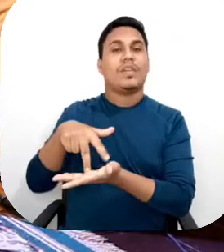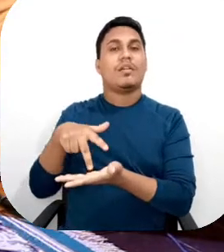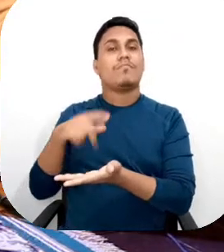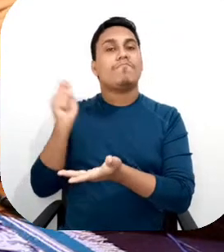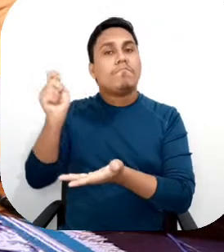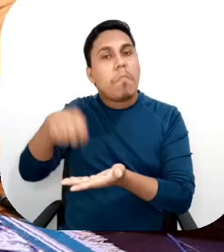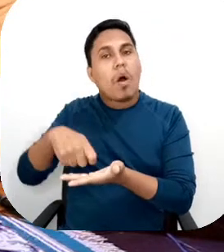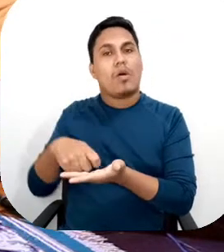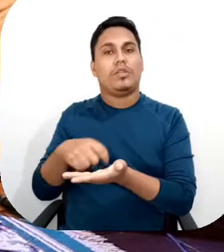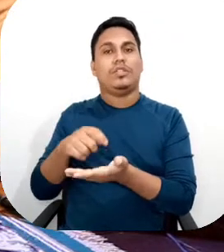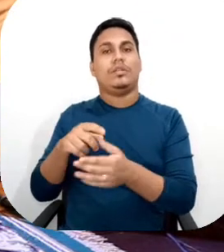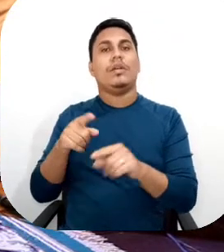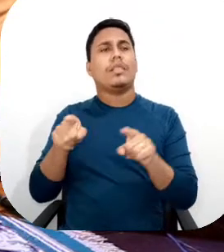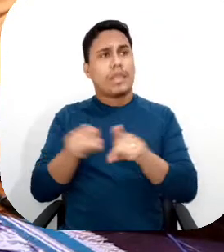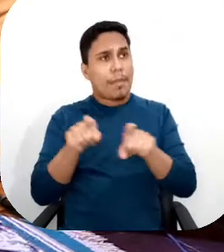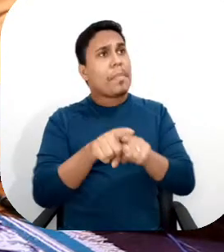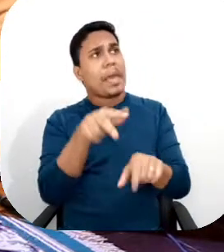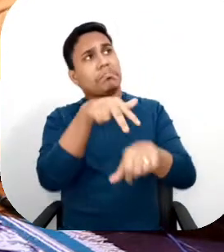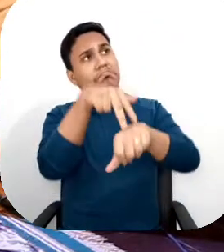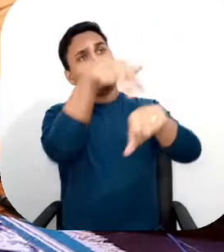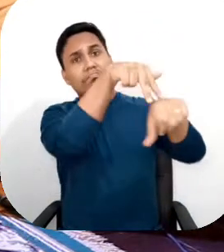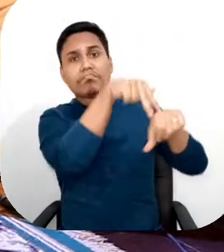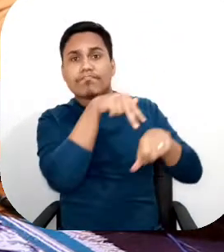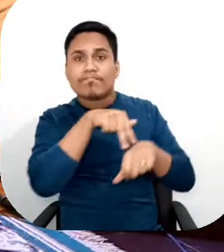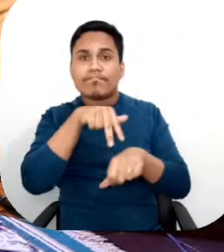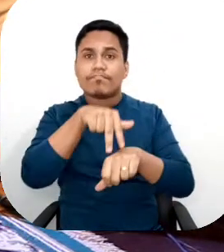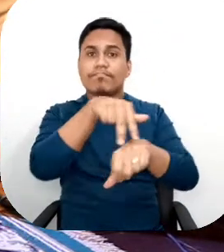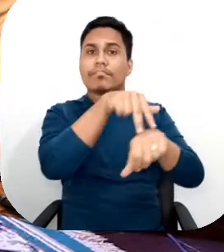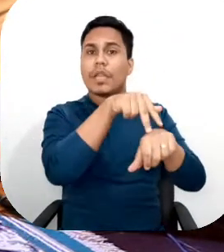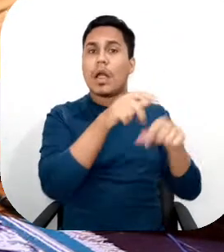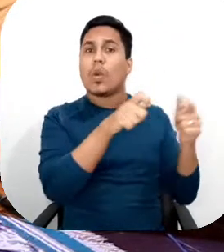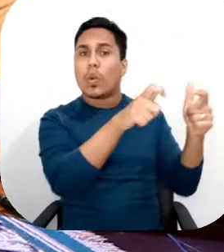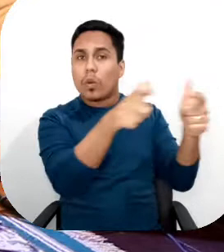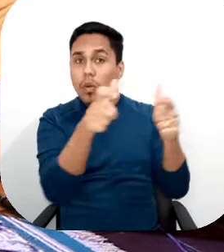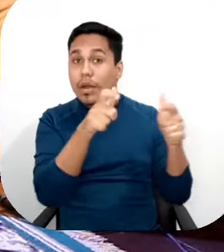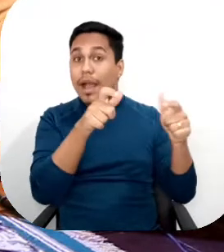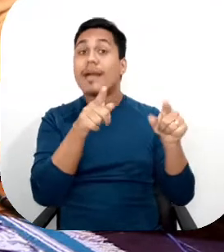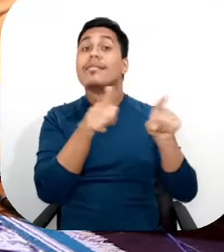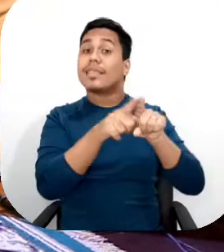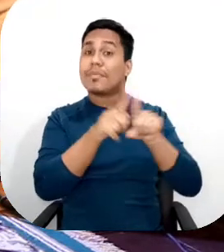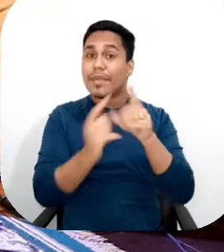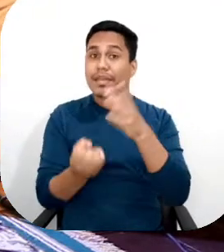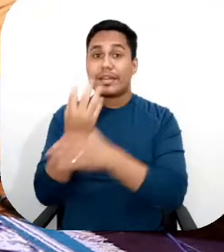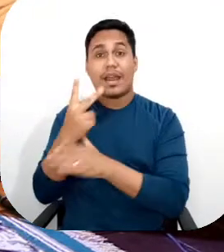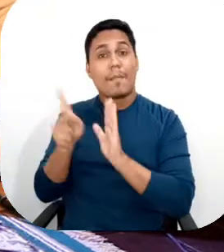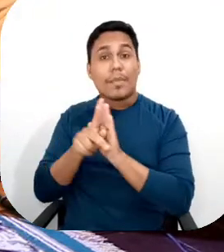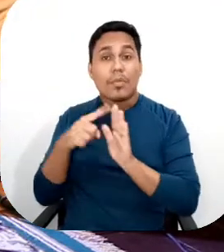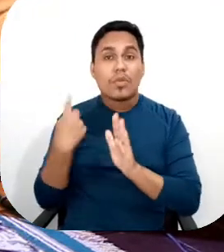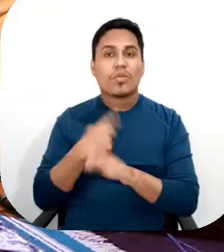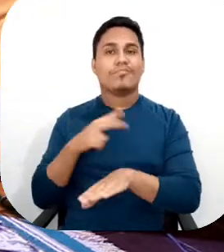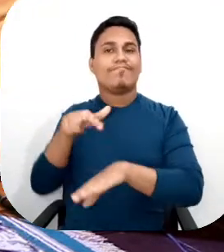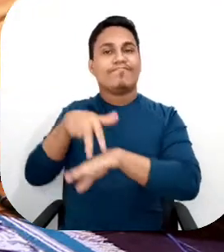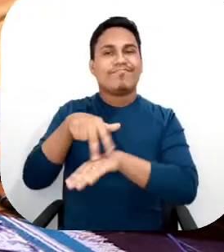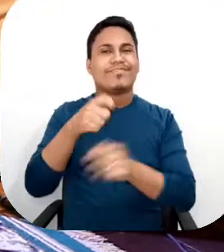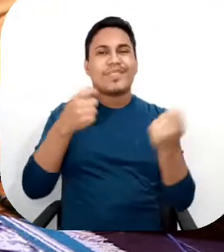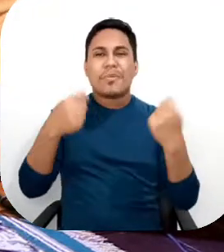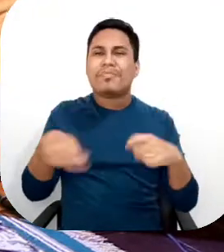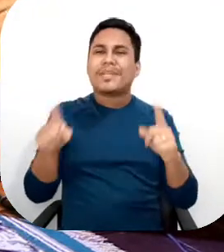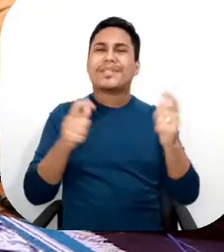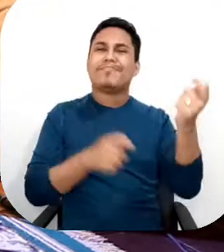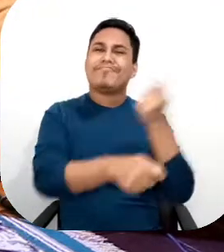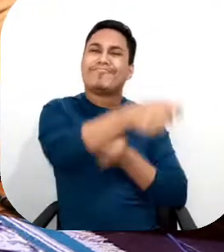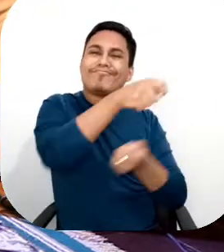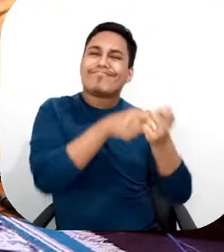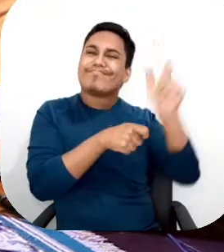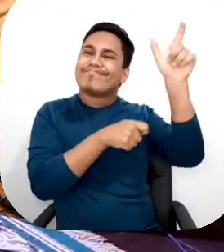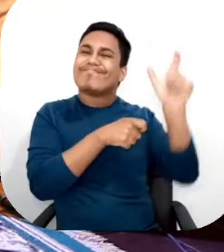esses espaços, não só ocupar, porque são nossos, todos os espaços, mas construir para a gente não precisar estar negociando com